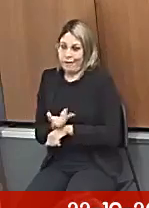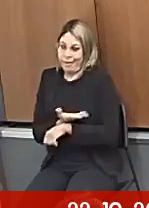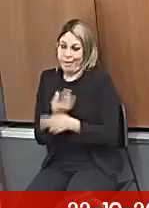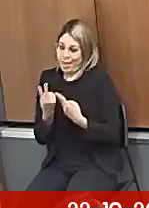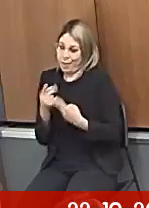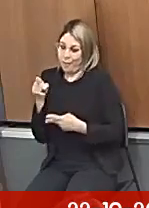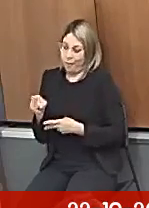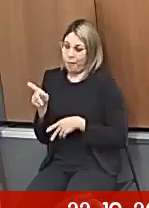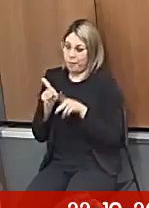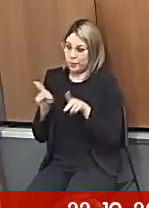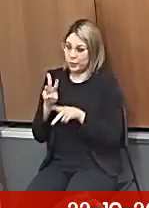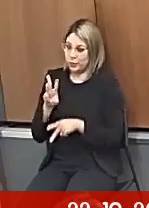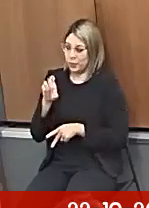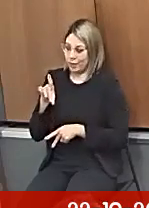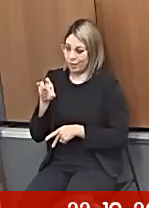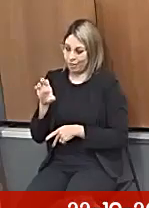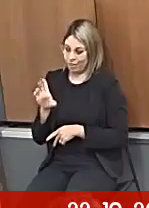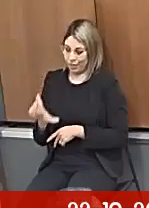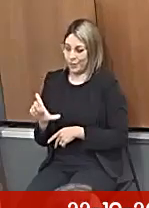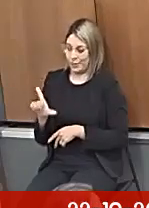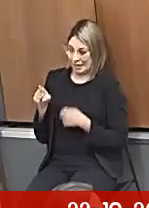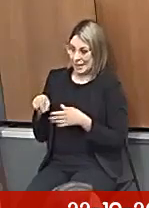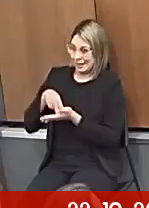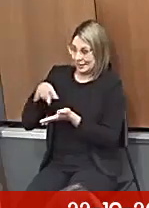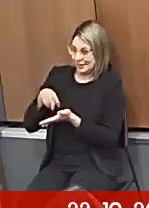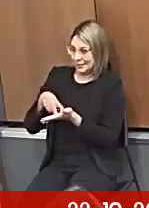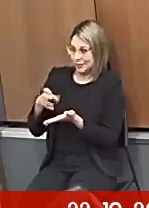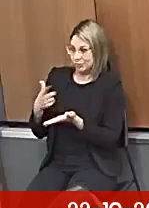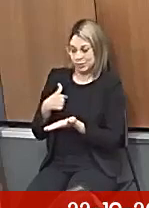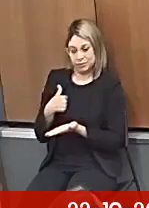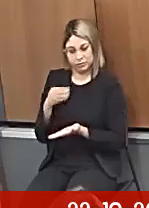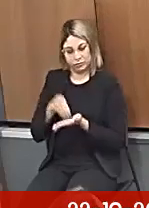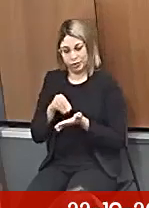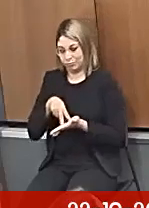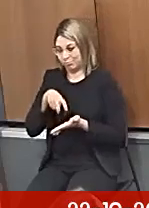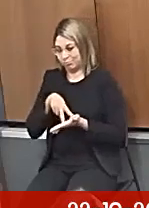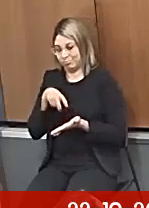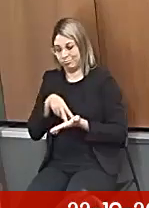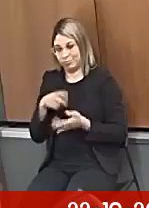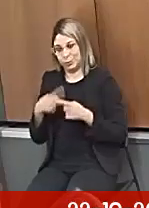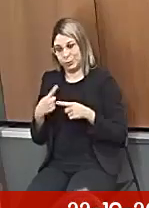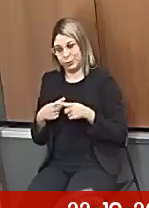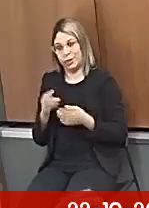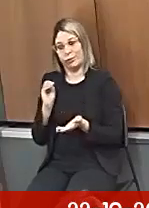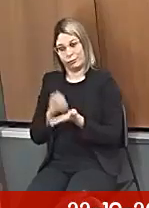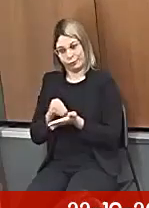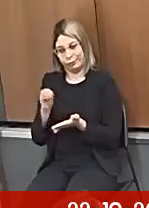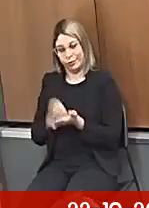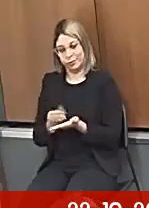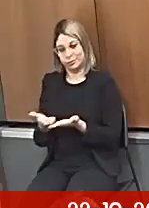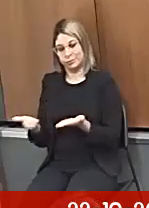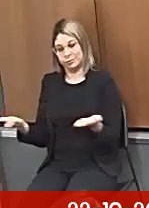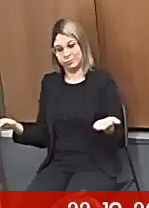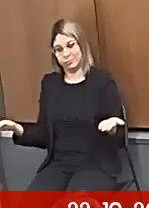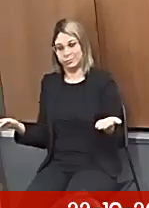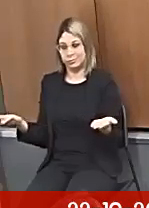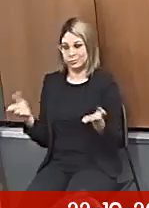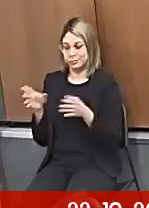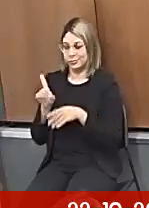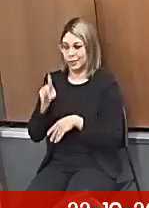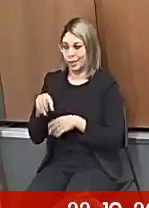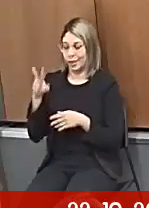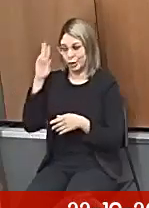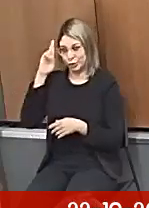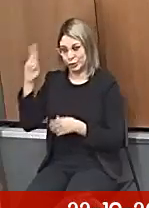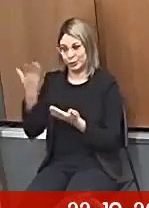o otimismo que eu não trago nesse momento, inclusive pela ausência dos diretores das escolas particulares, que foram convidados